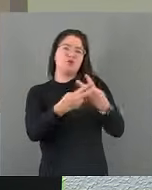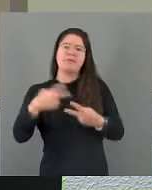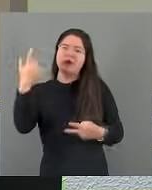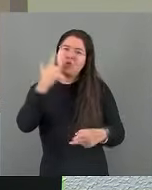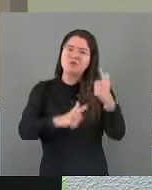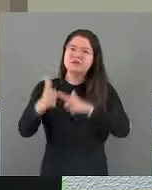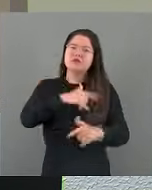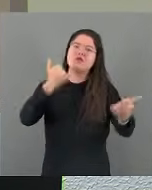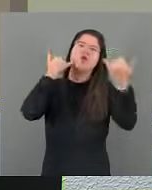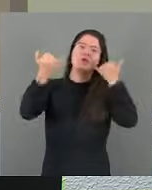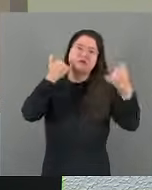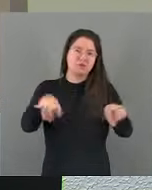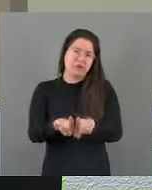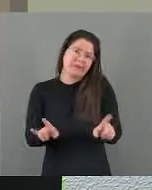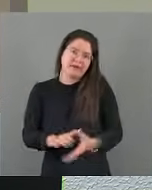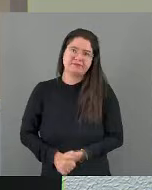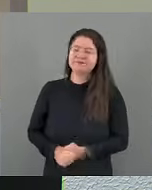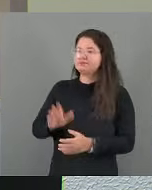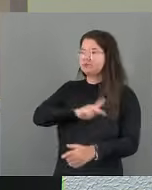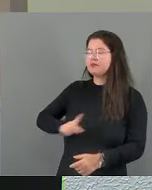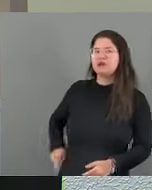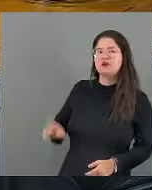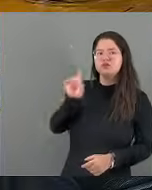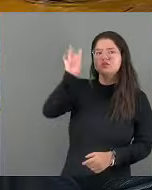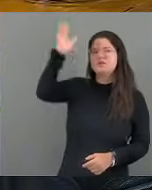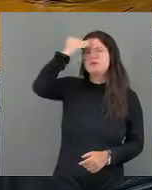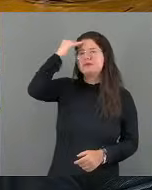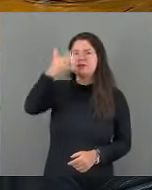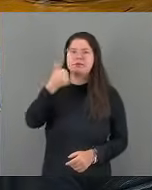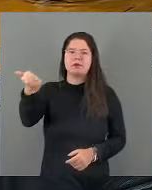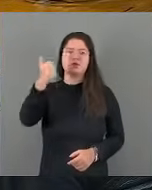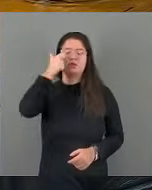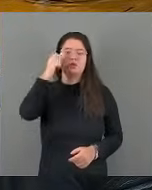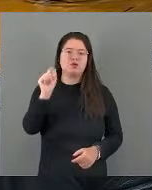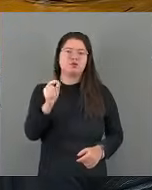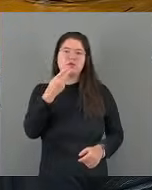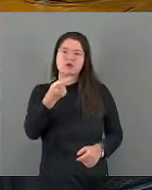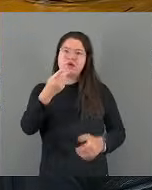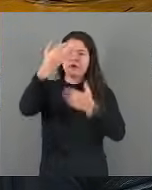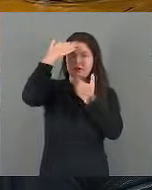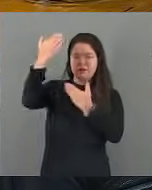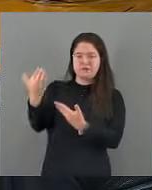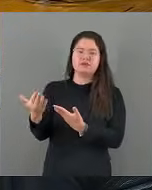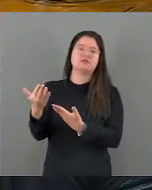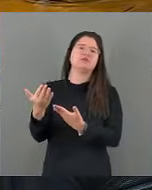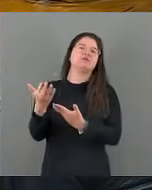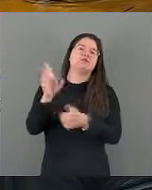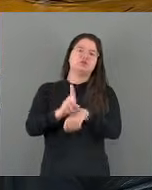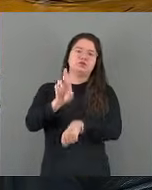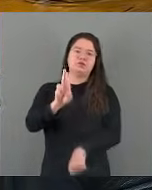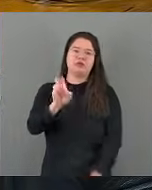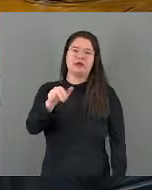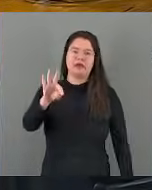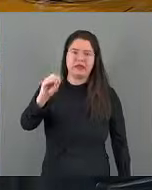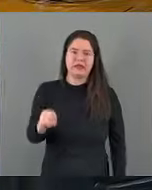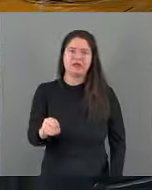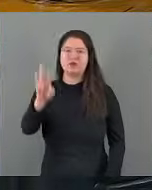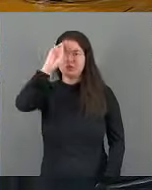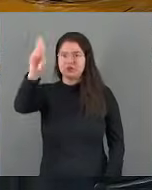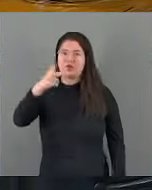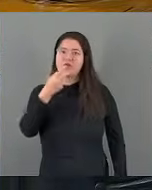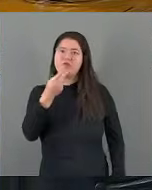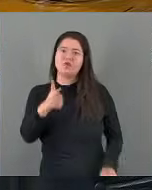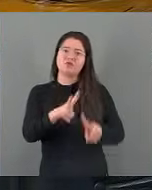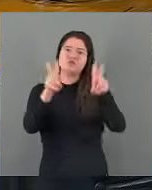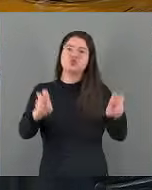informação também. Né? Presidente, só para entender melhor o que o senhor colocou, eu agradecendo já ao doutor Renato, o senhor falou agora dessa